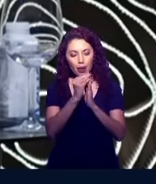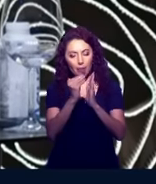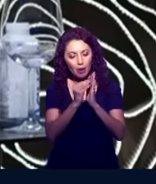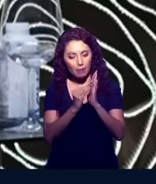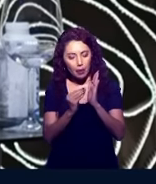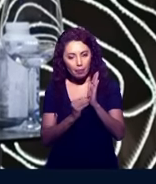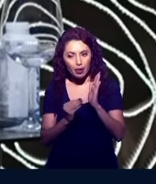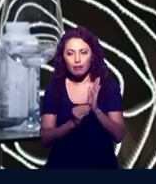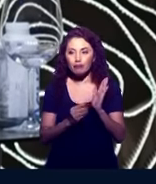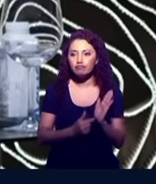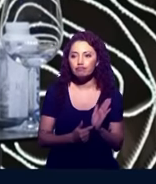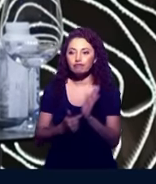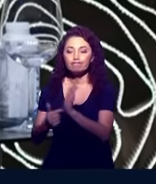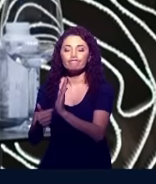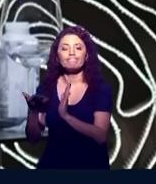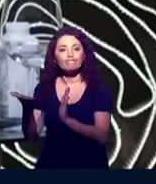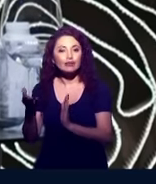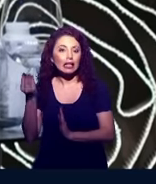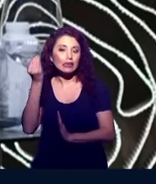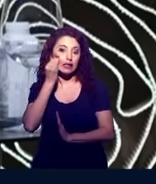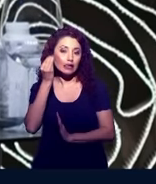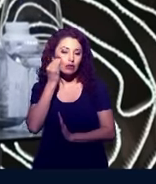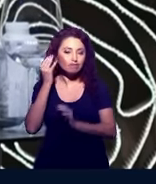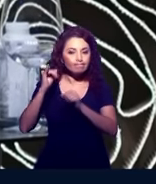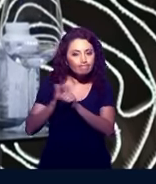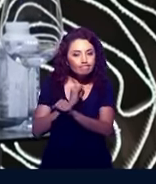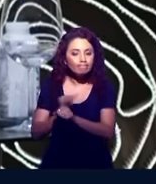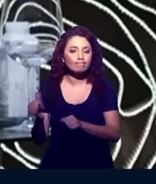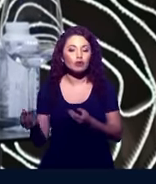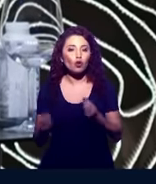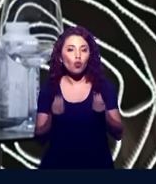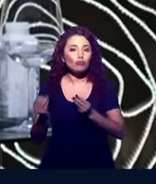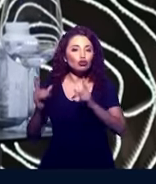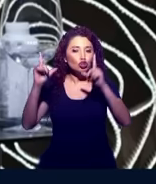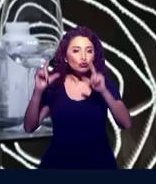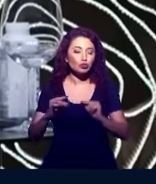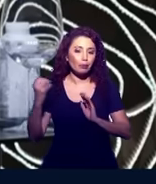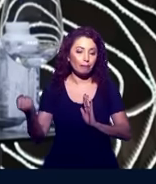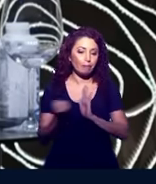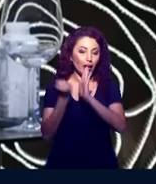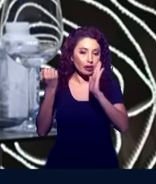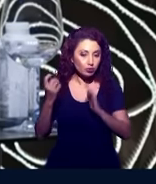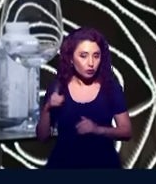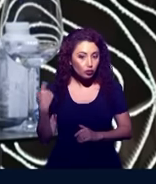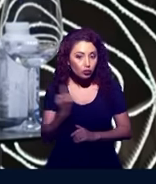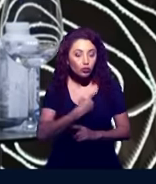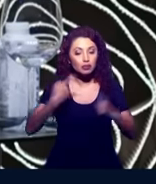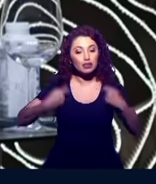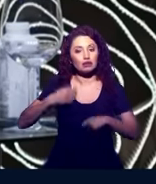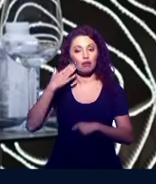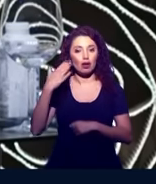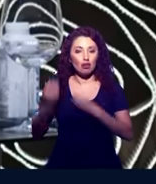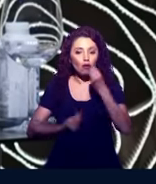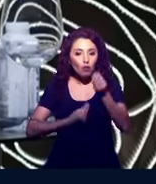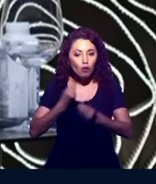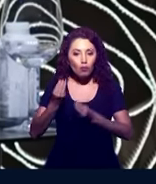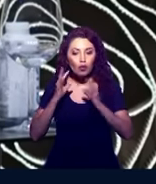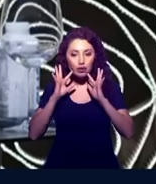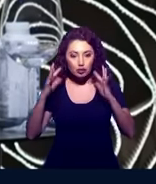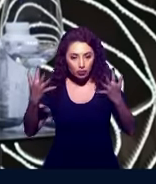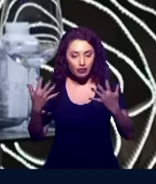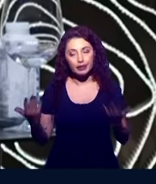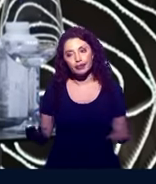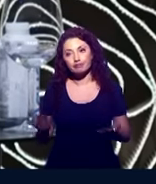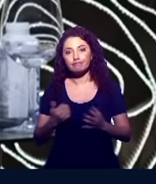minimizar o impacto embora o impacto seja importante e nós temos que saber como tratar se eu fosse te responder